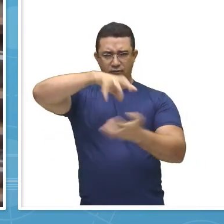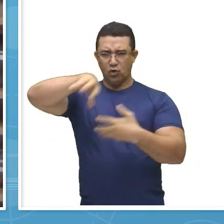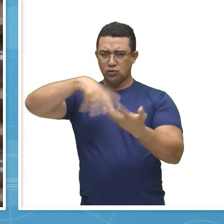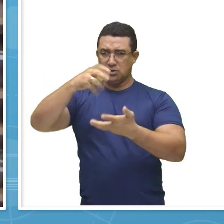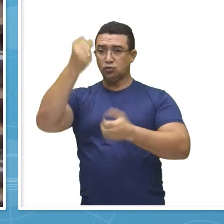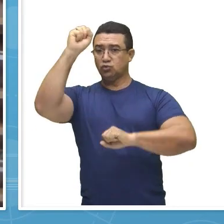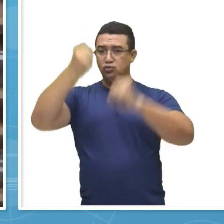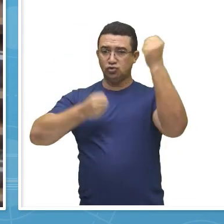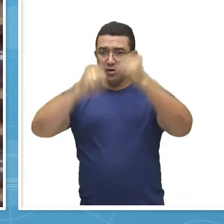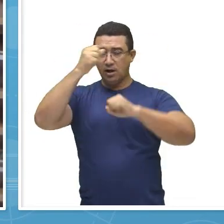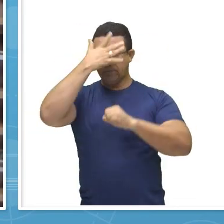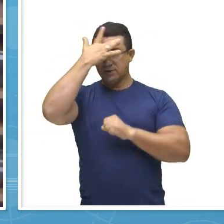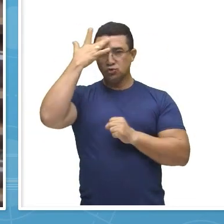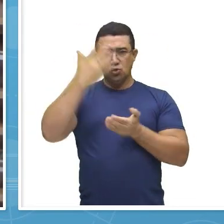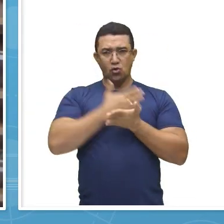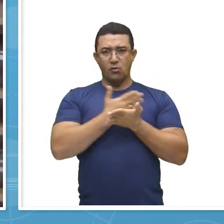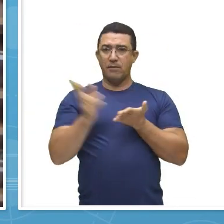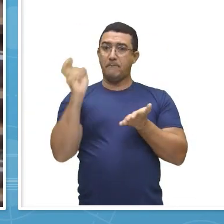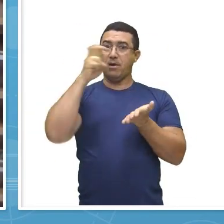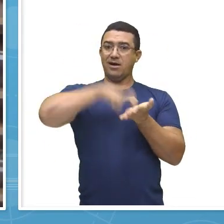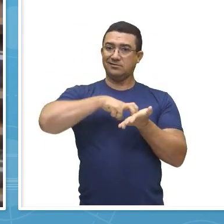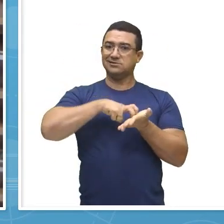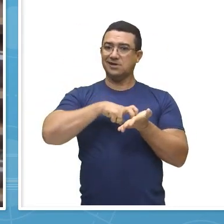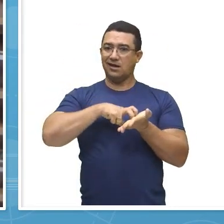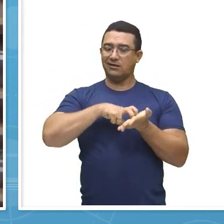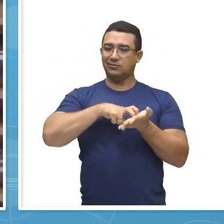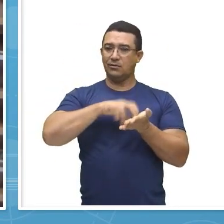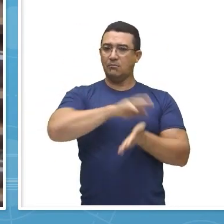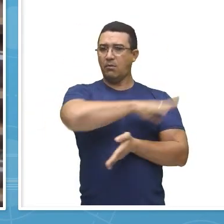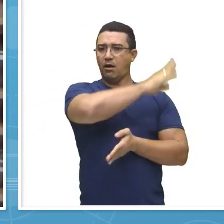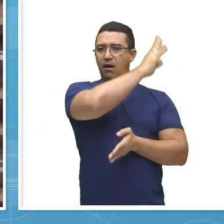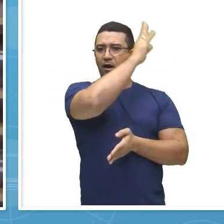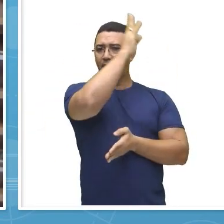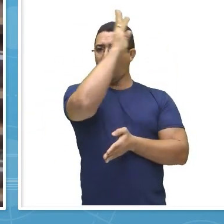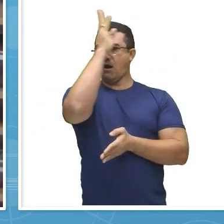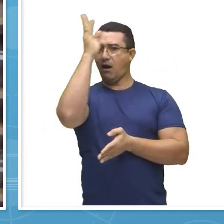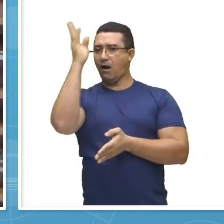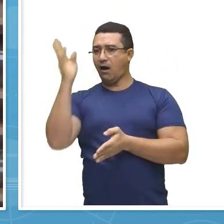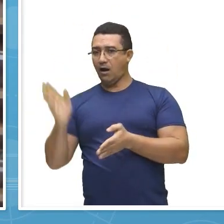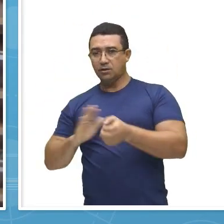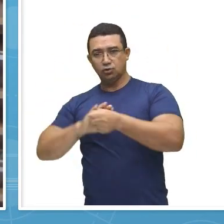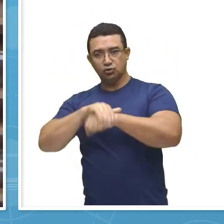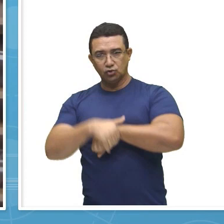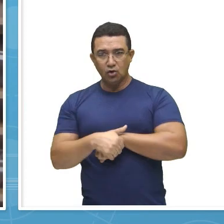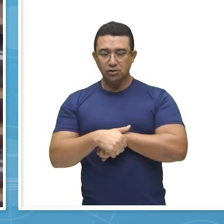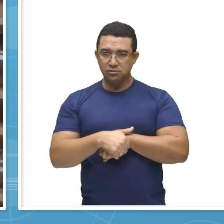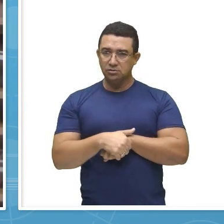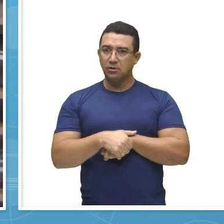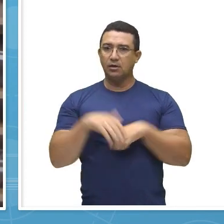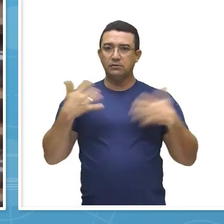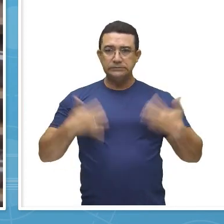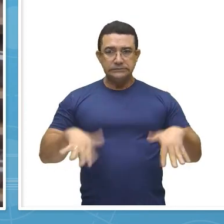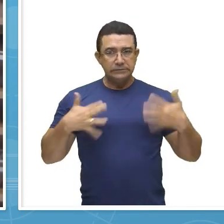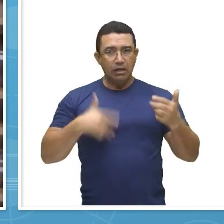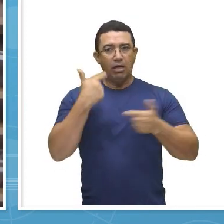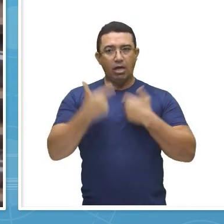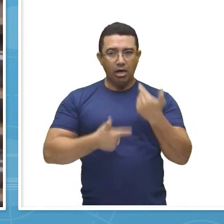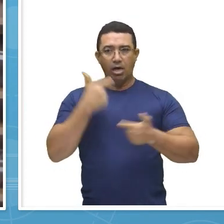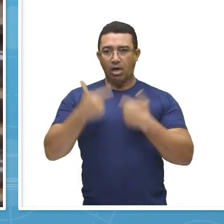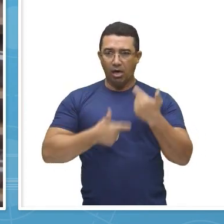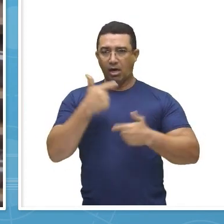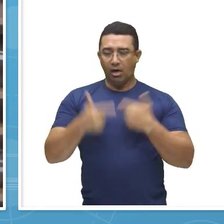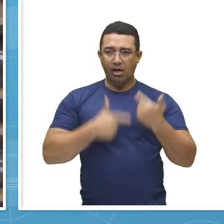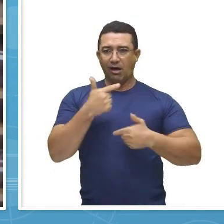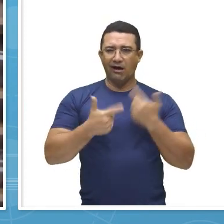hora que o sol nasce à hora que o sol se põe. O ambiente, ele era insalubre. O que isso quer dizer, professora?